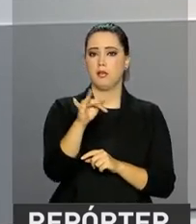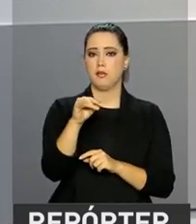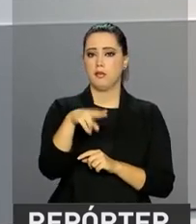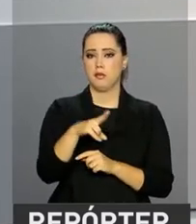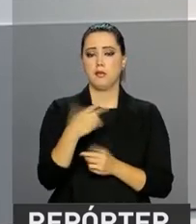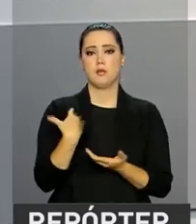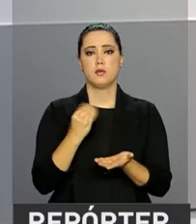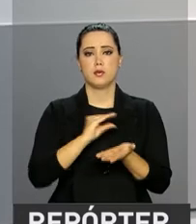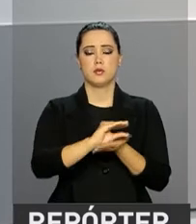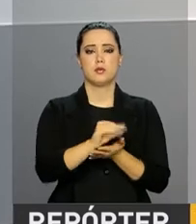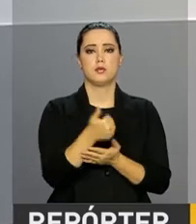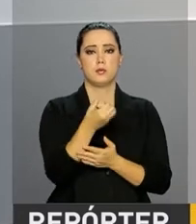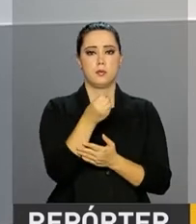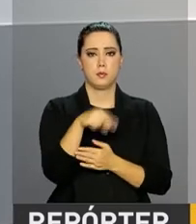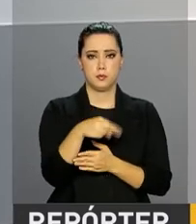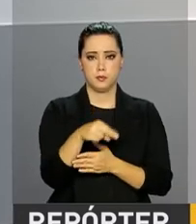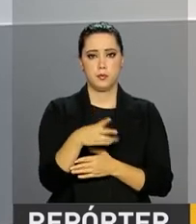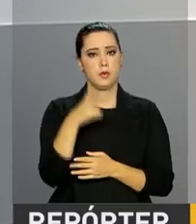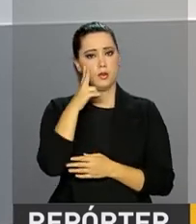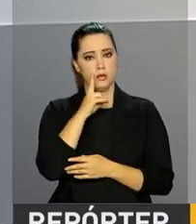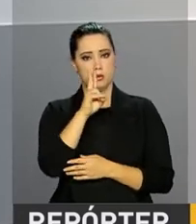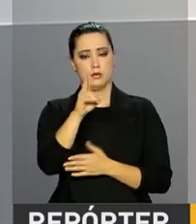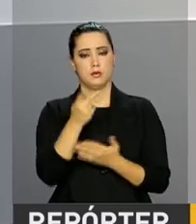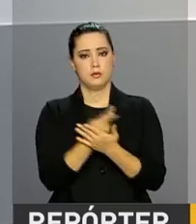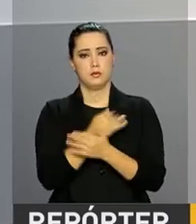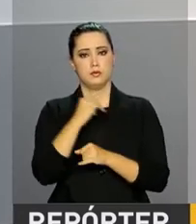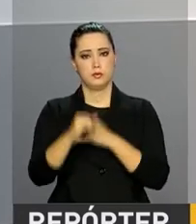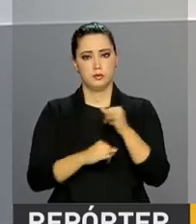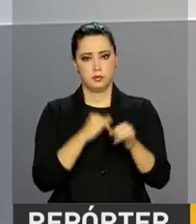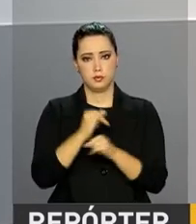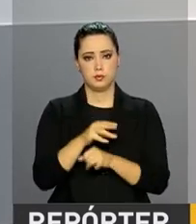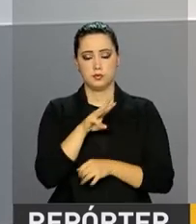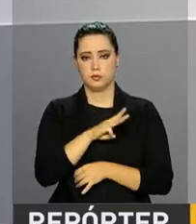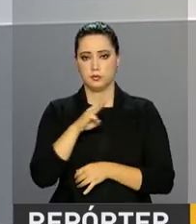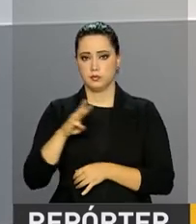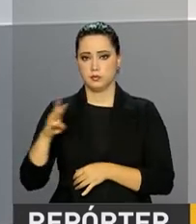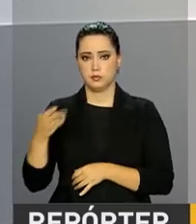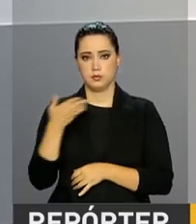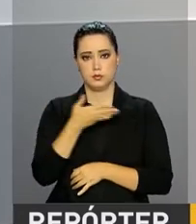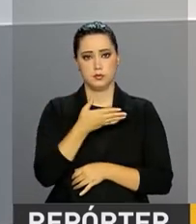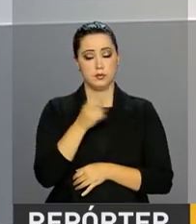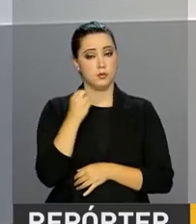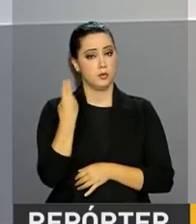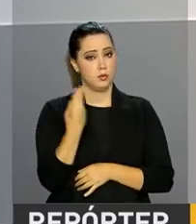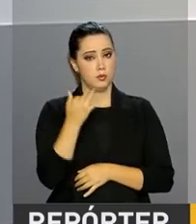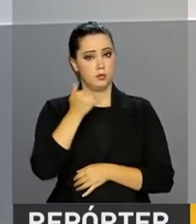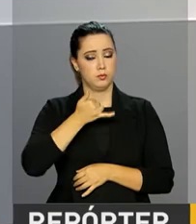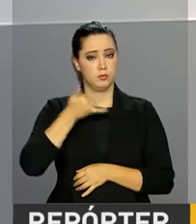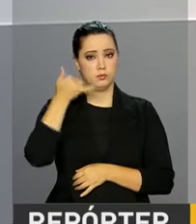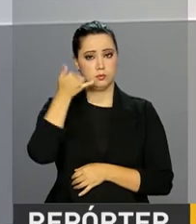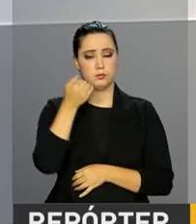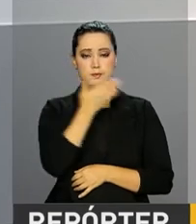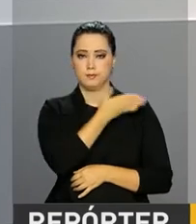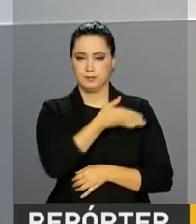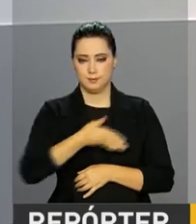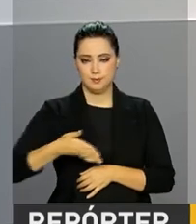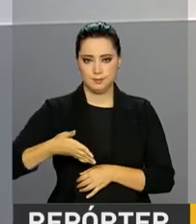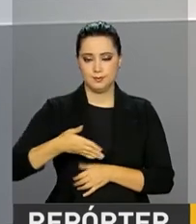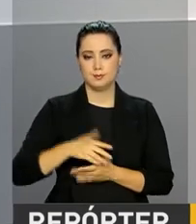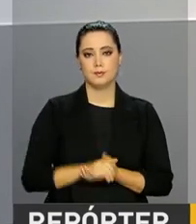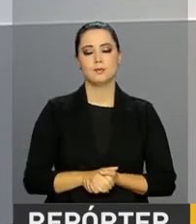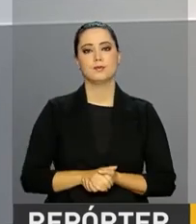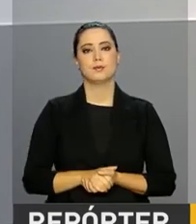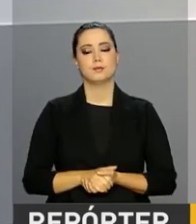16 de novembro a consulta poderá ser feita na internet no site da receita ou pelo receitafone número